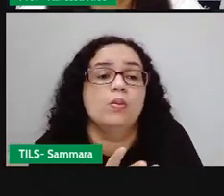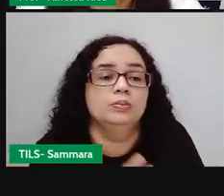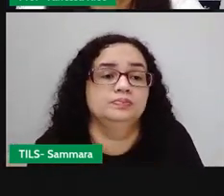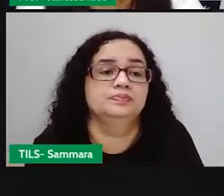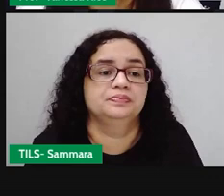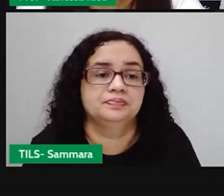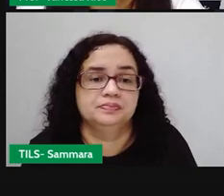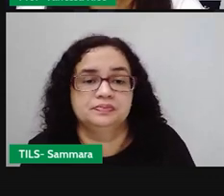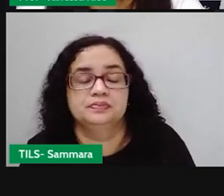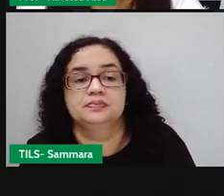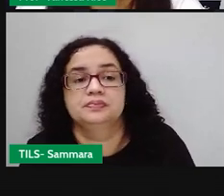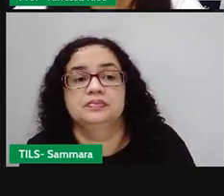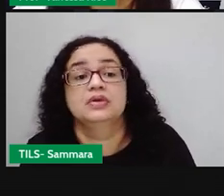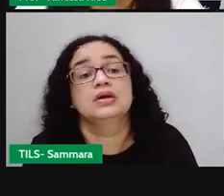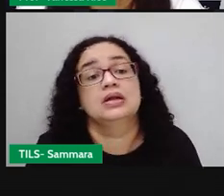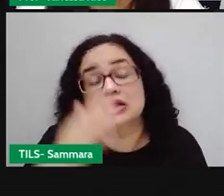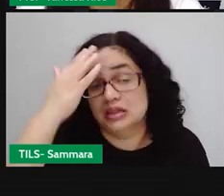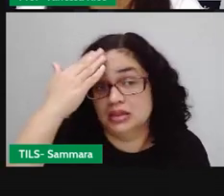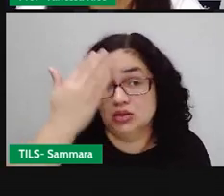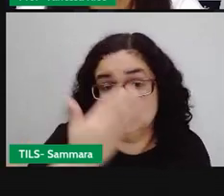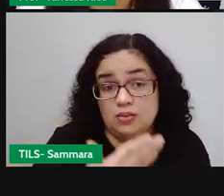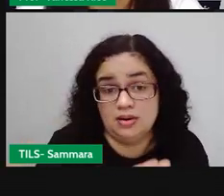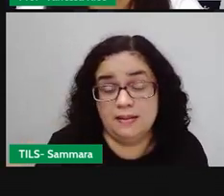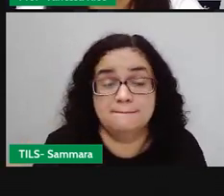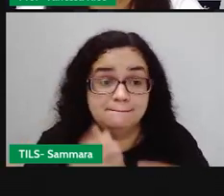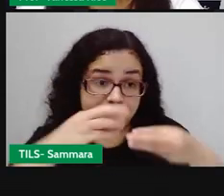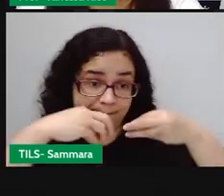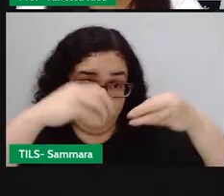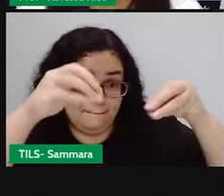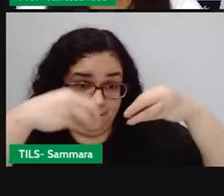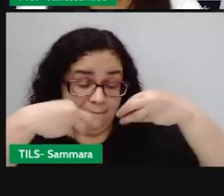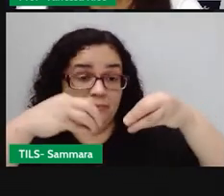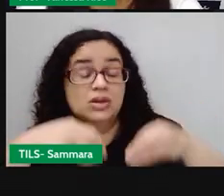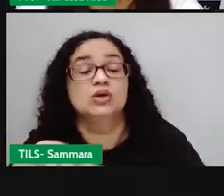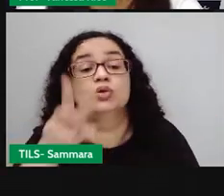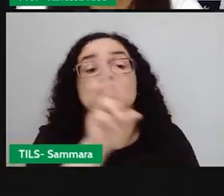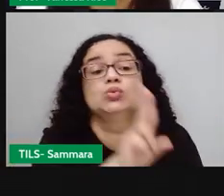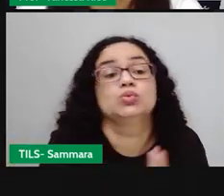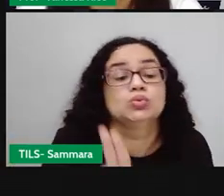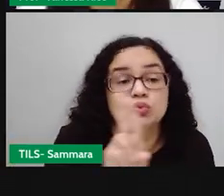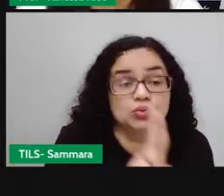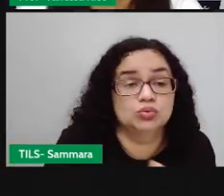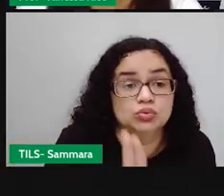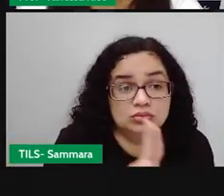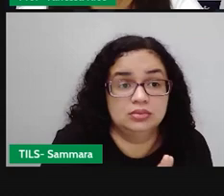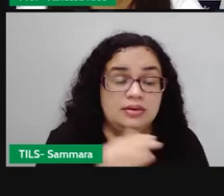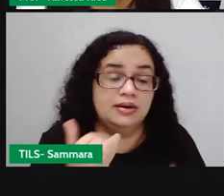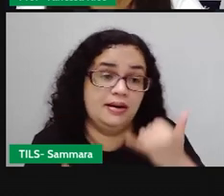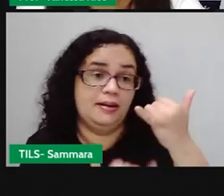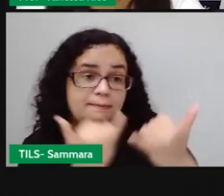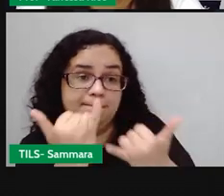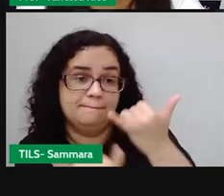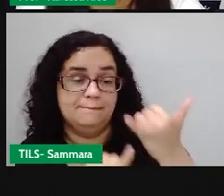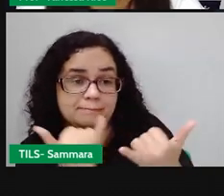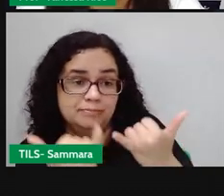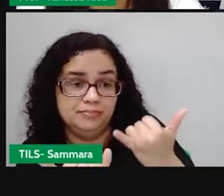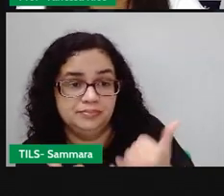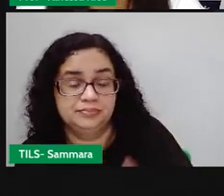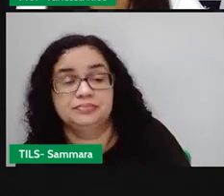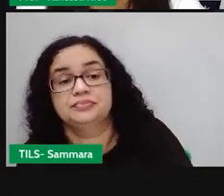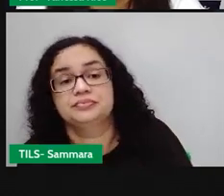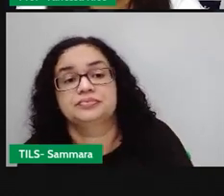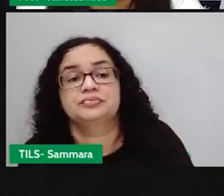formatos. Eu acredito que o plástico é o material mais utilizado para a produção de brinquedos, principalmente